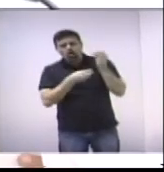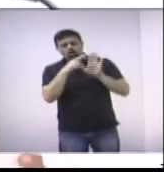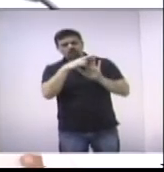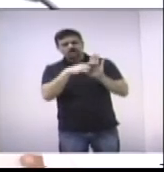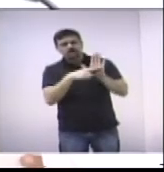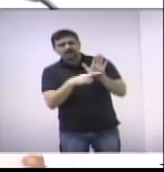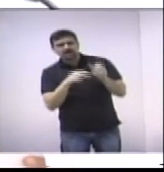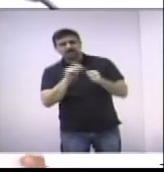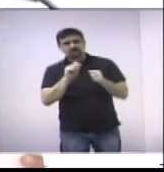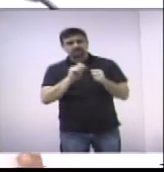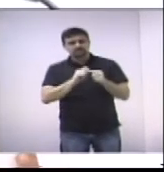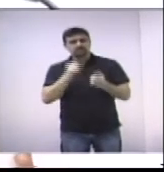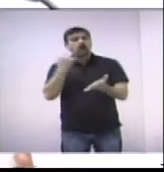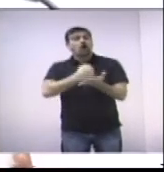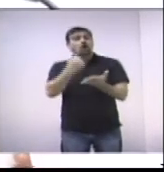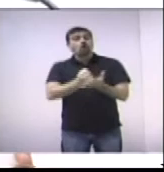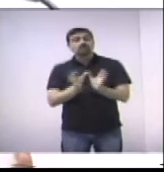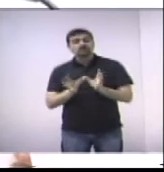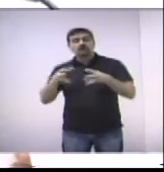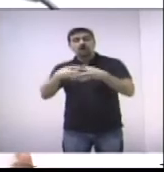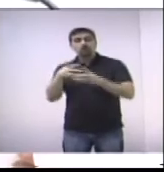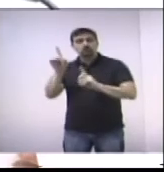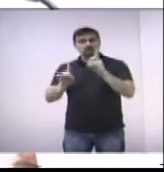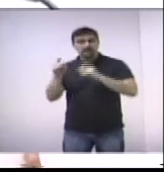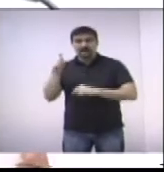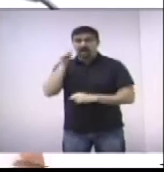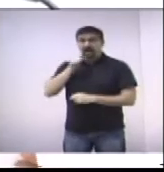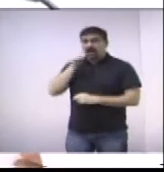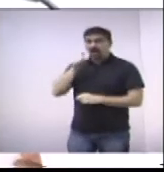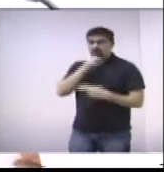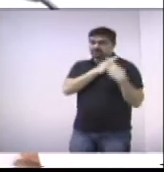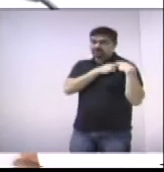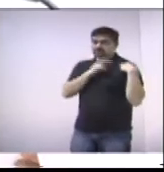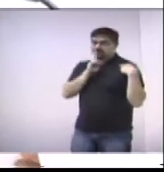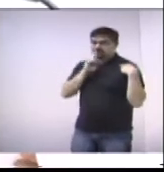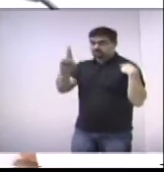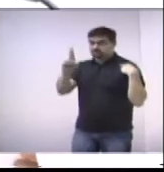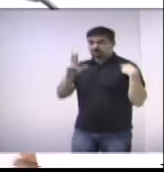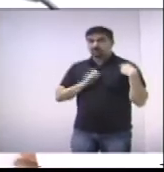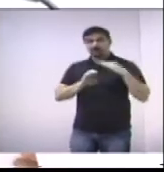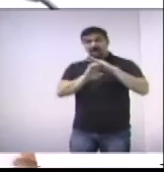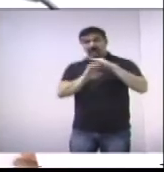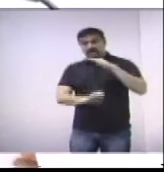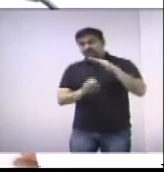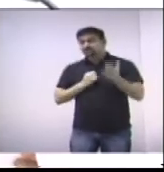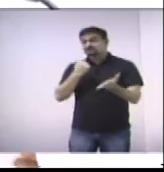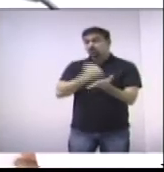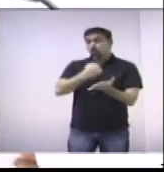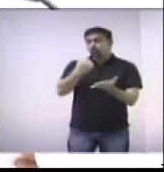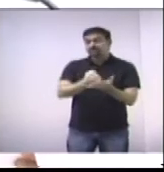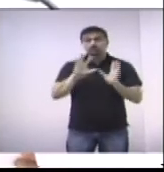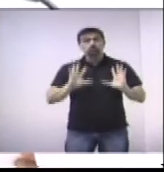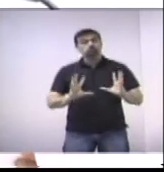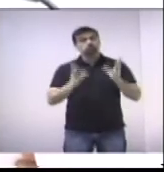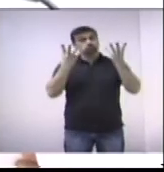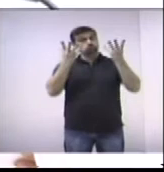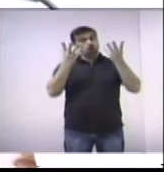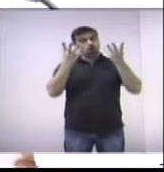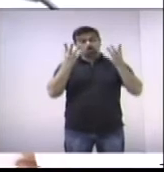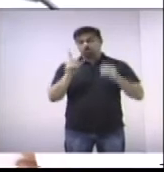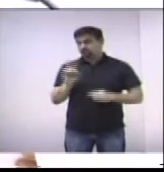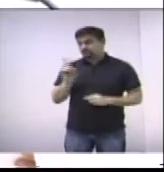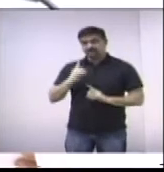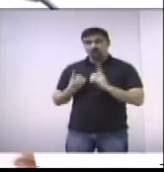pela MD4 para contratar as escolas? Amanda Furlan. A empresa teve o critério a contratação de shows carnavalescos,